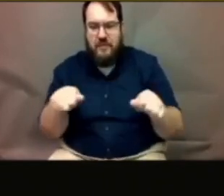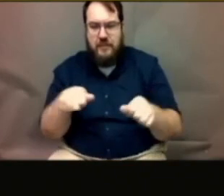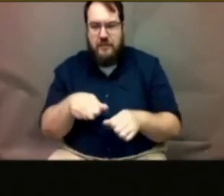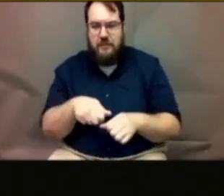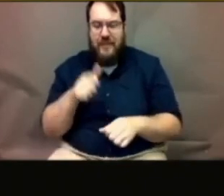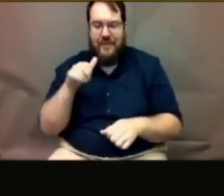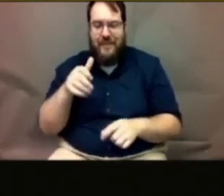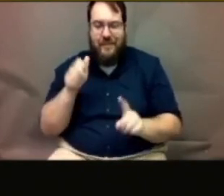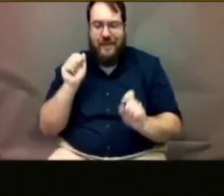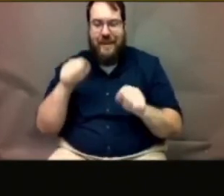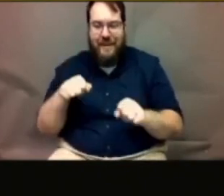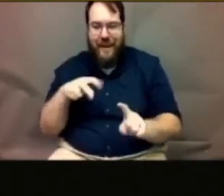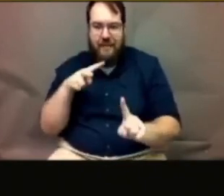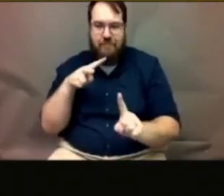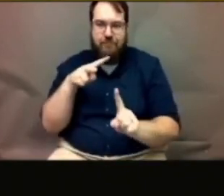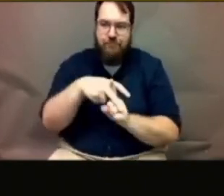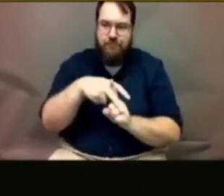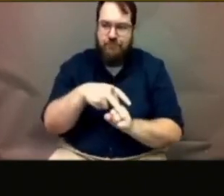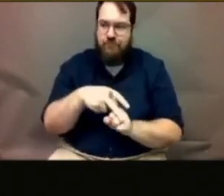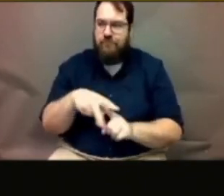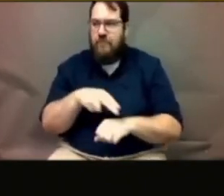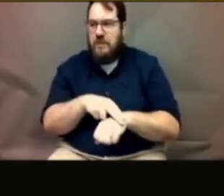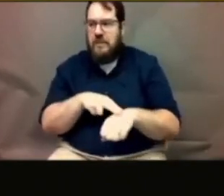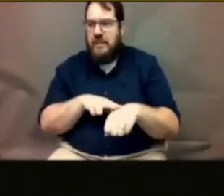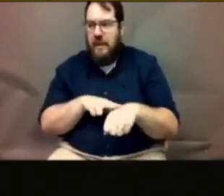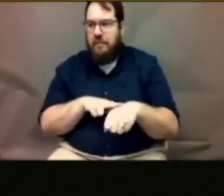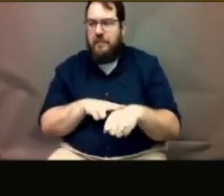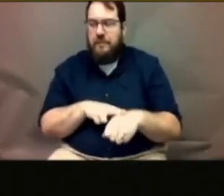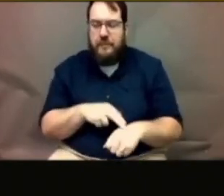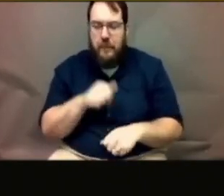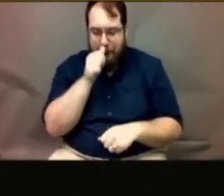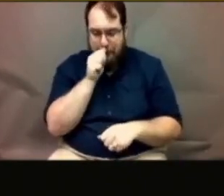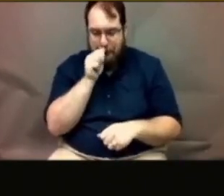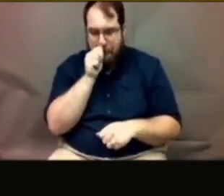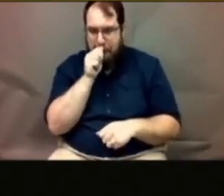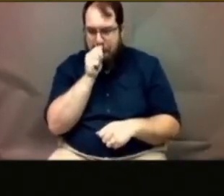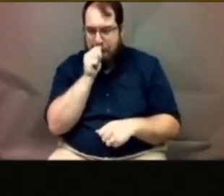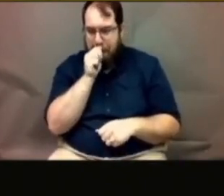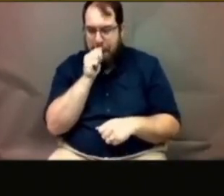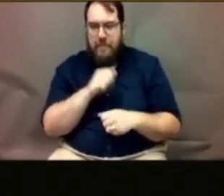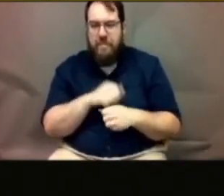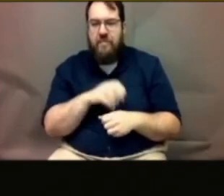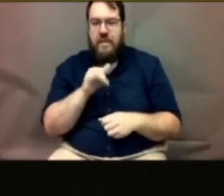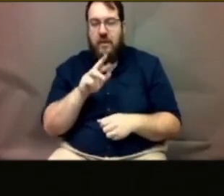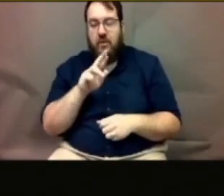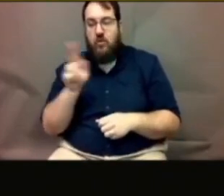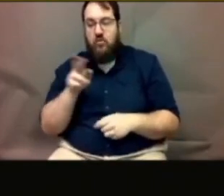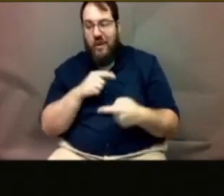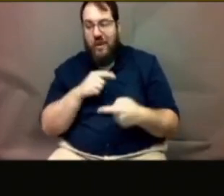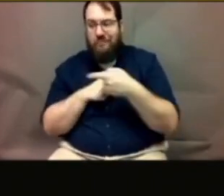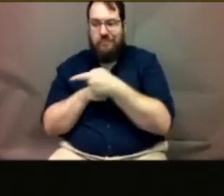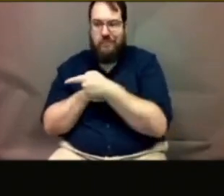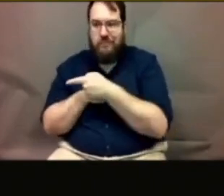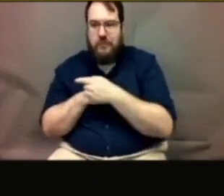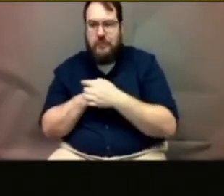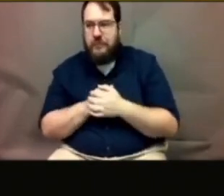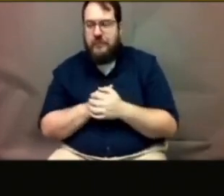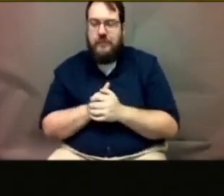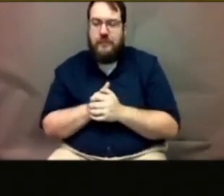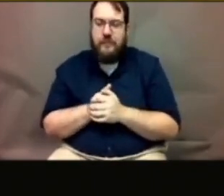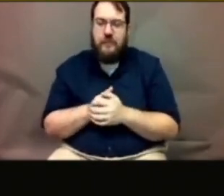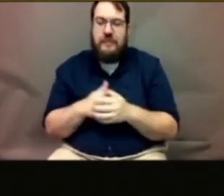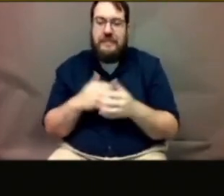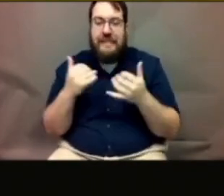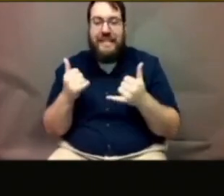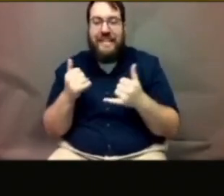conecto aqui ao pedacinho ao pedacinho da fita de alumínio e aqui vou conectar